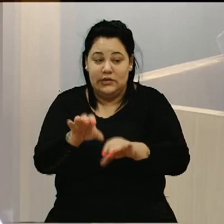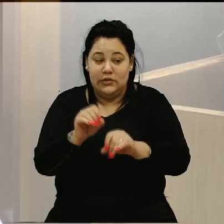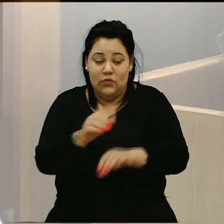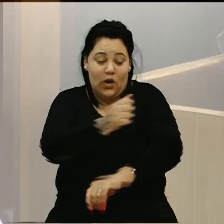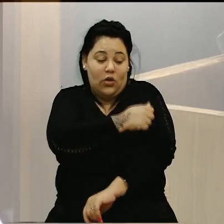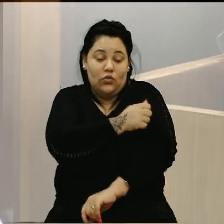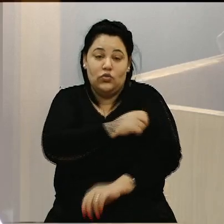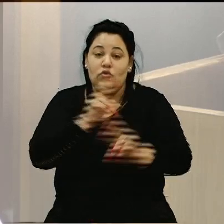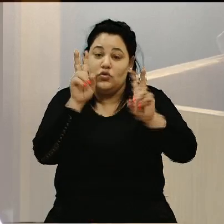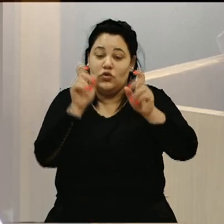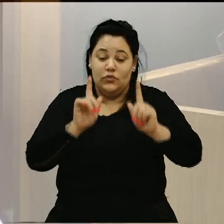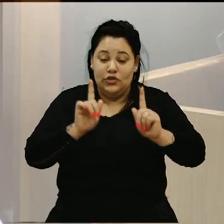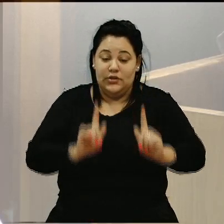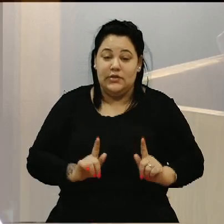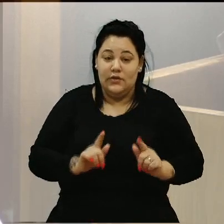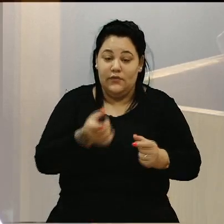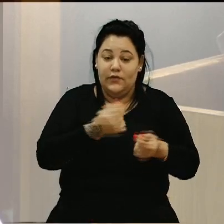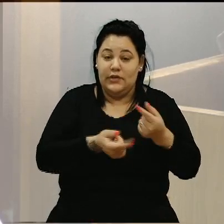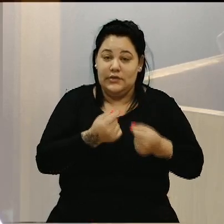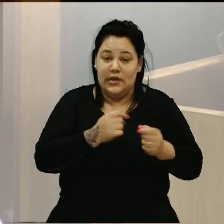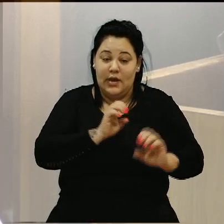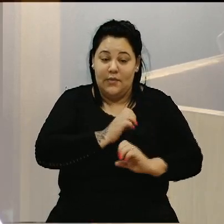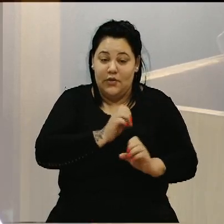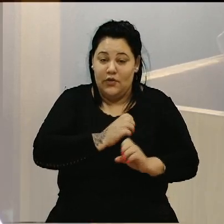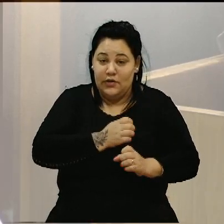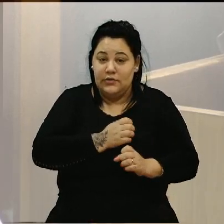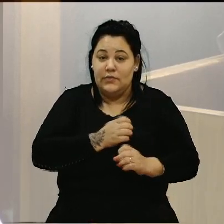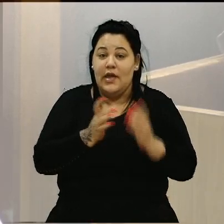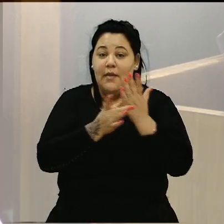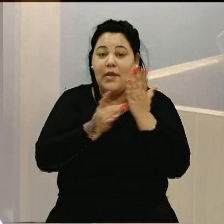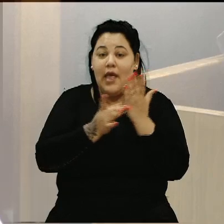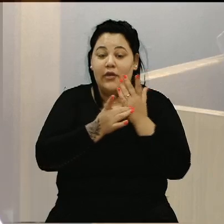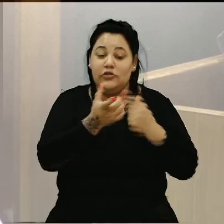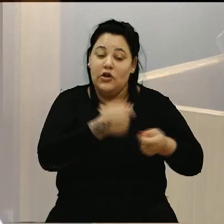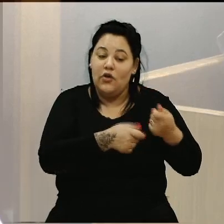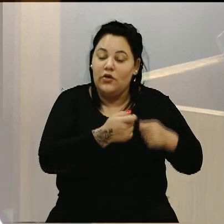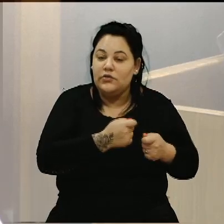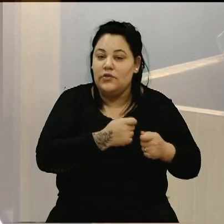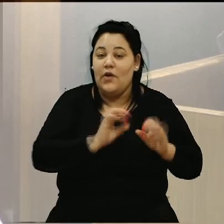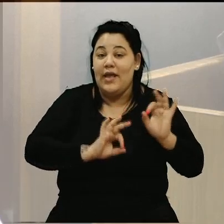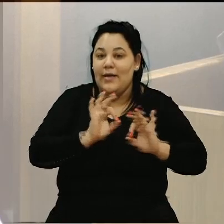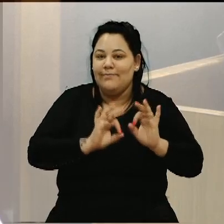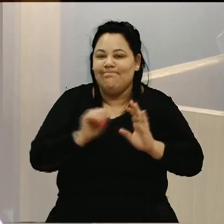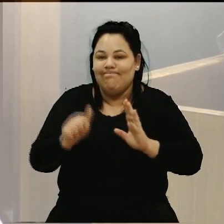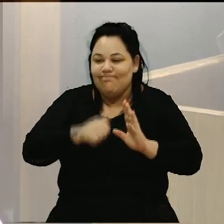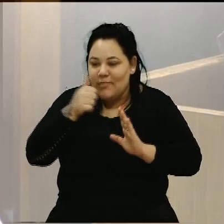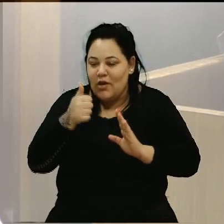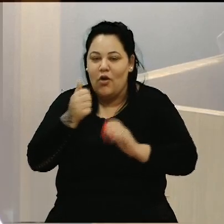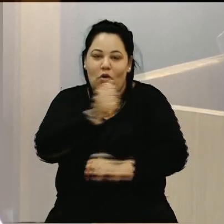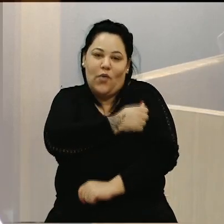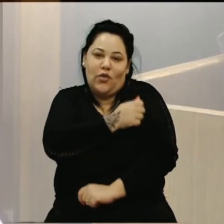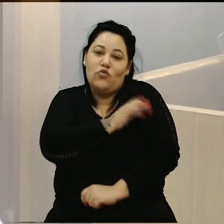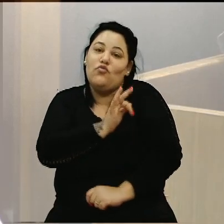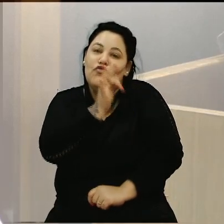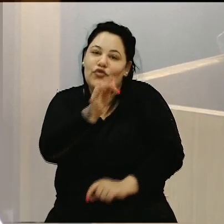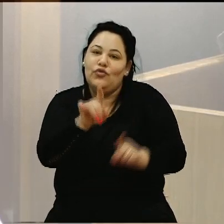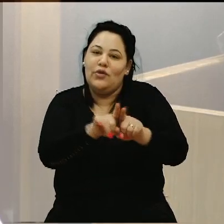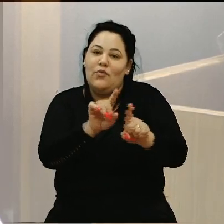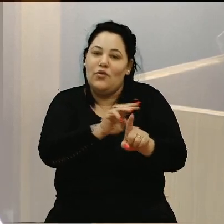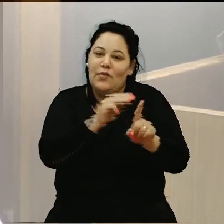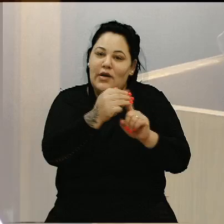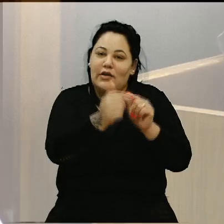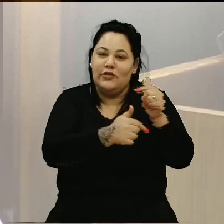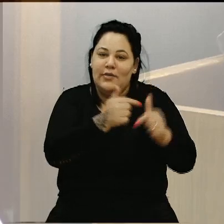financeira, empreendedorismo e habilidades de negócios, preparando-os melhor para o mercado de trabalho. O que eu sempre falo aqui